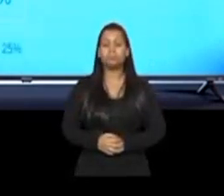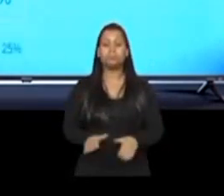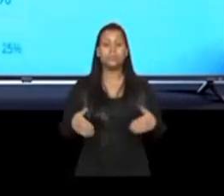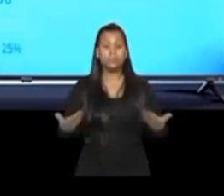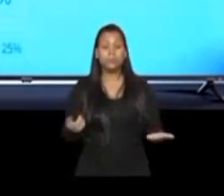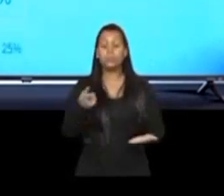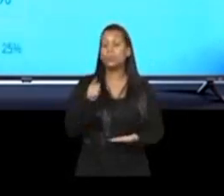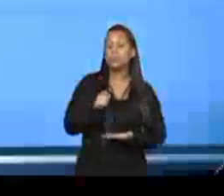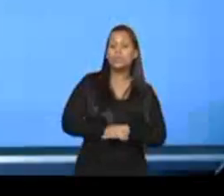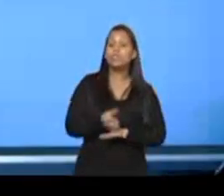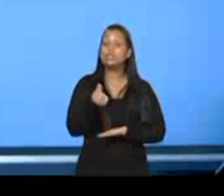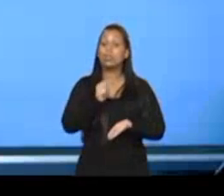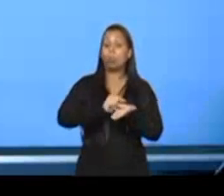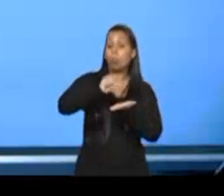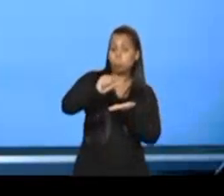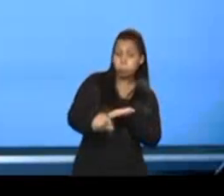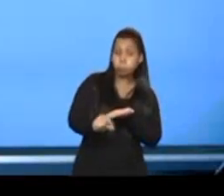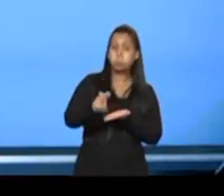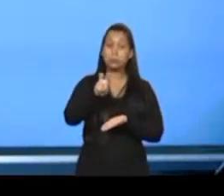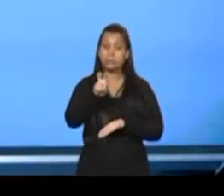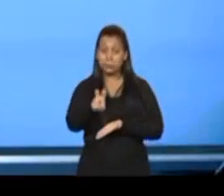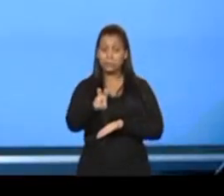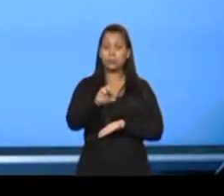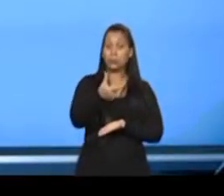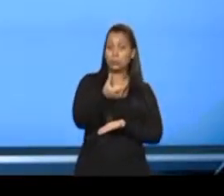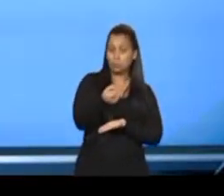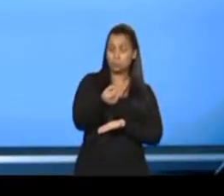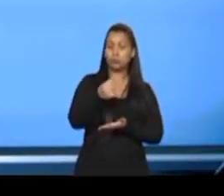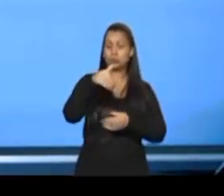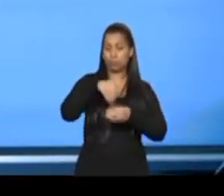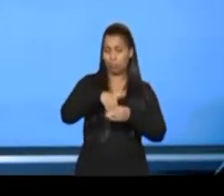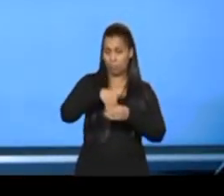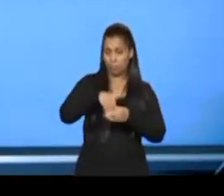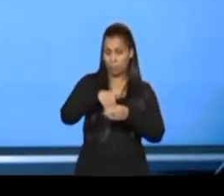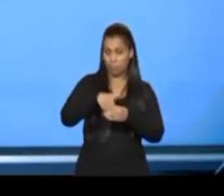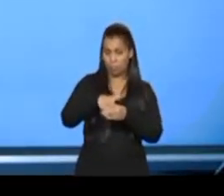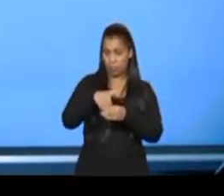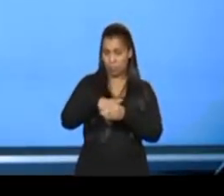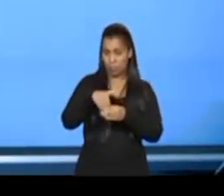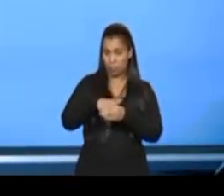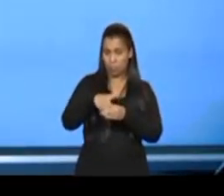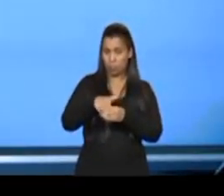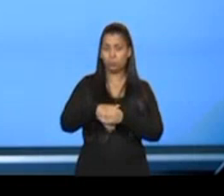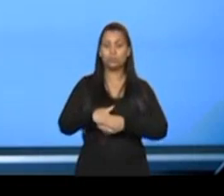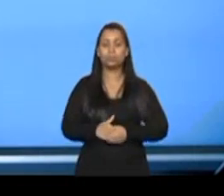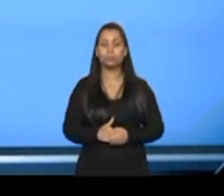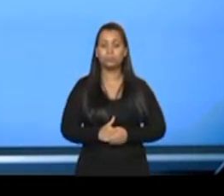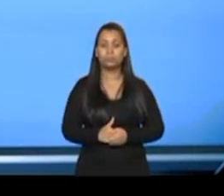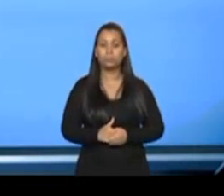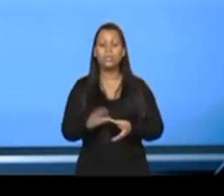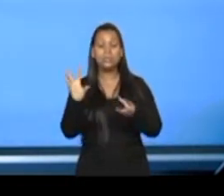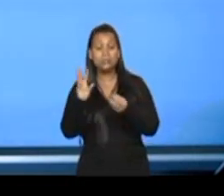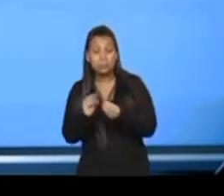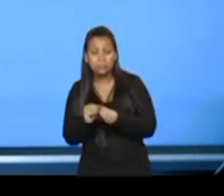das finanças e investimentos, foram 5 dos 20 votos. Se simplificarmos a fração por